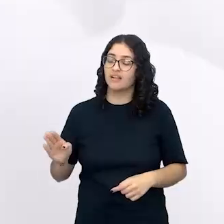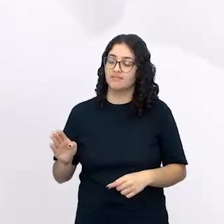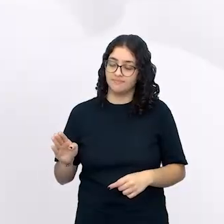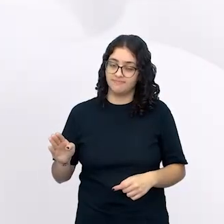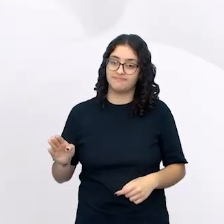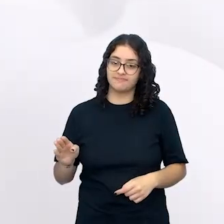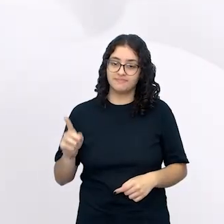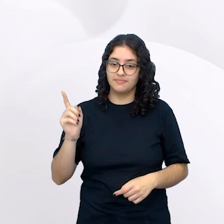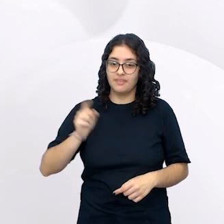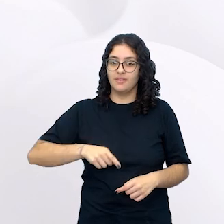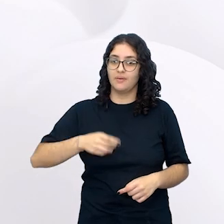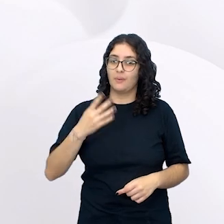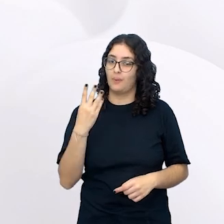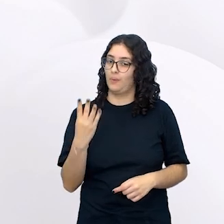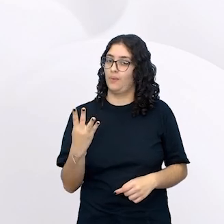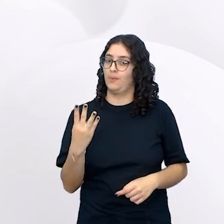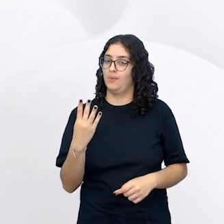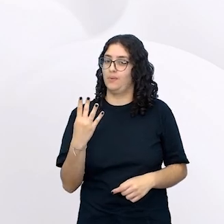são